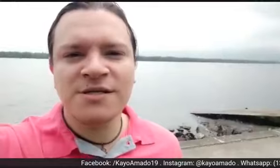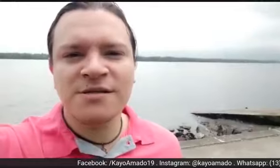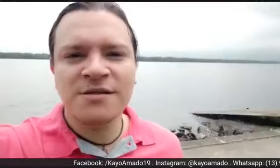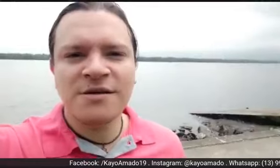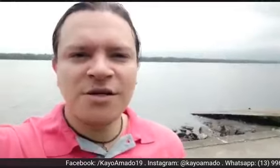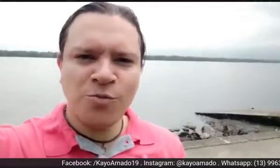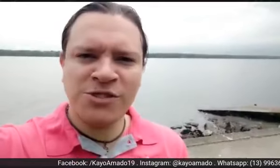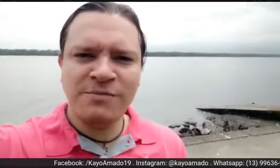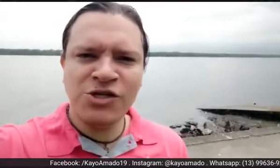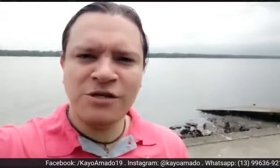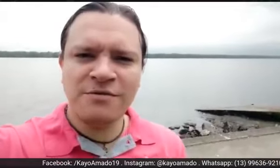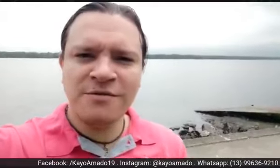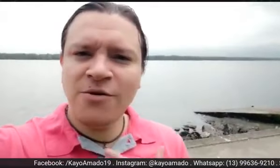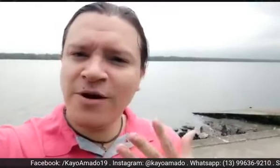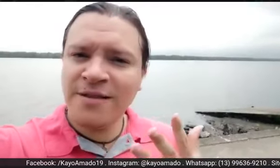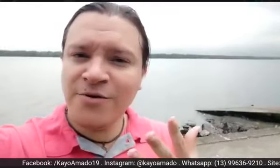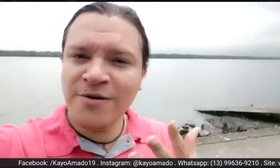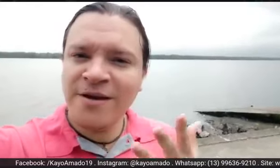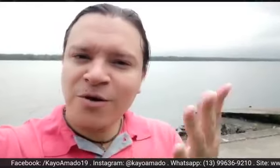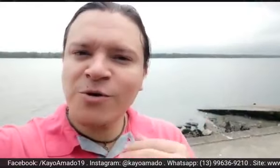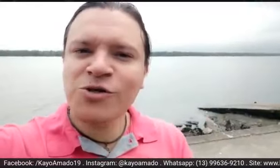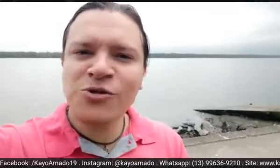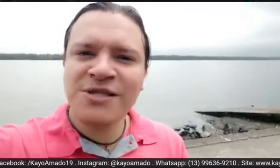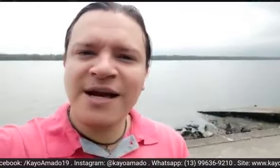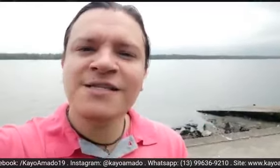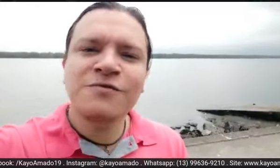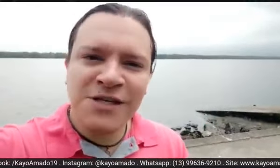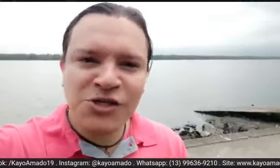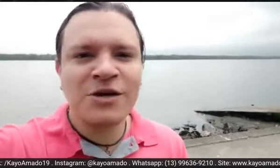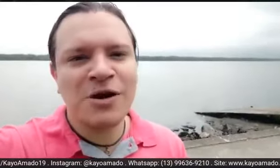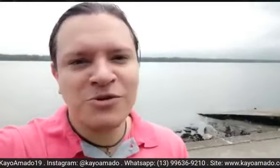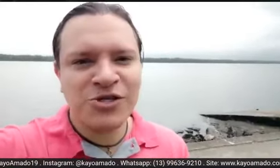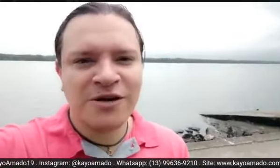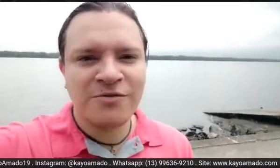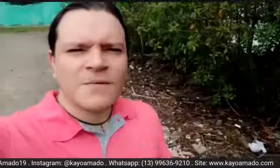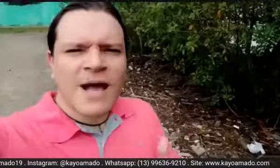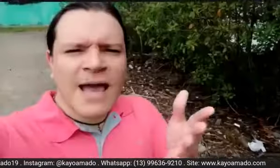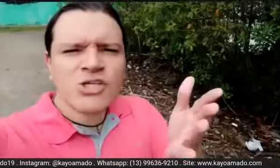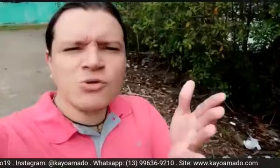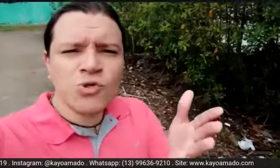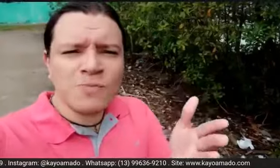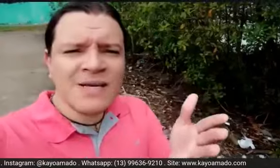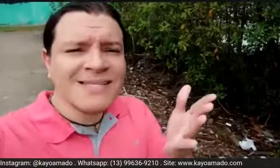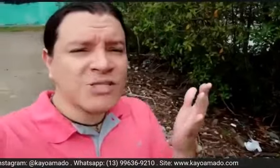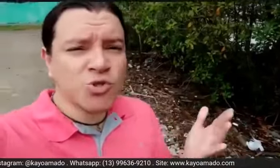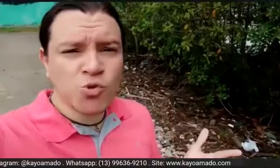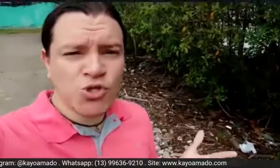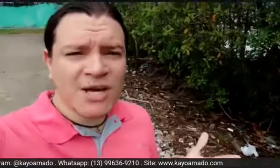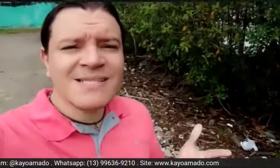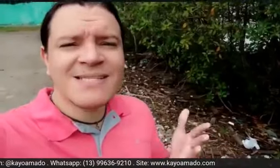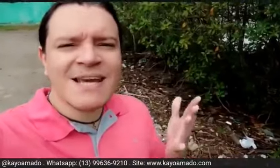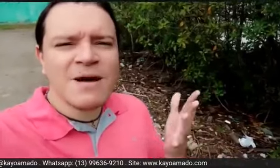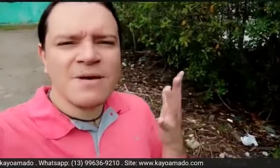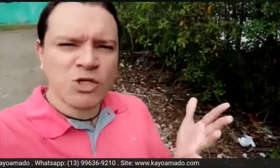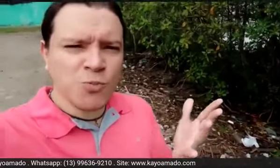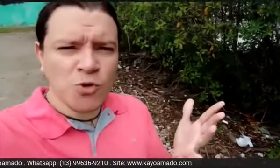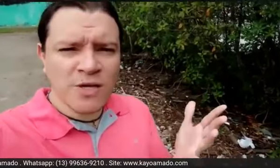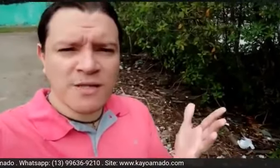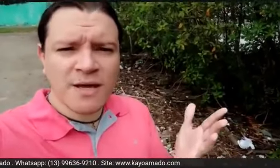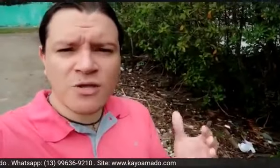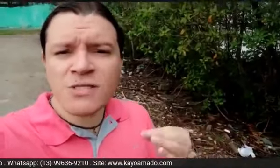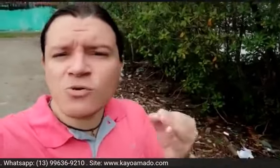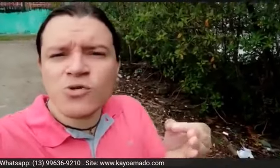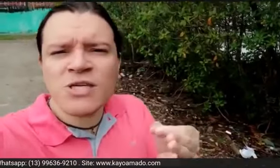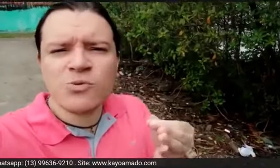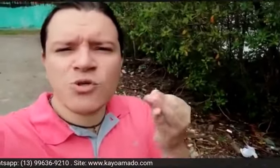os turistas. Eu posso estar mentindo, ou então eu posso mostrar a São Vicente que está no caminho certo. A região dos mangues é suja, extremamente